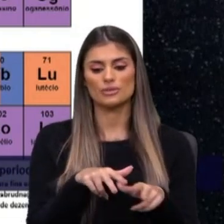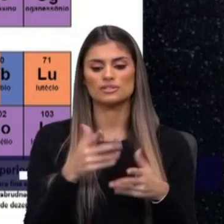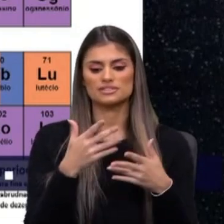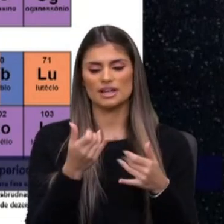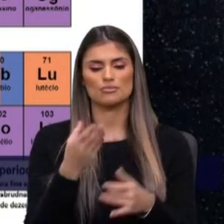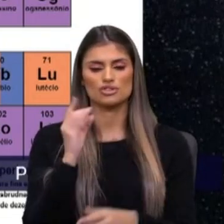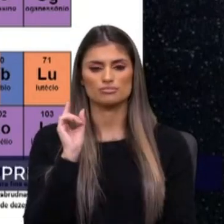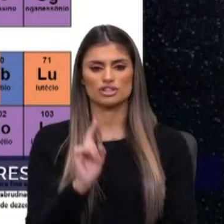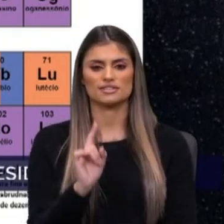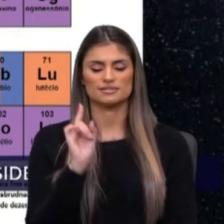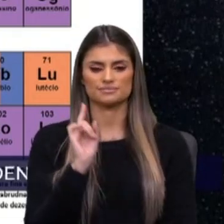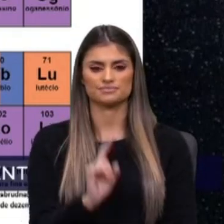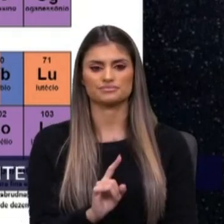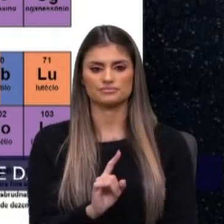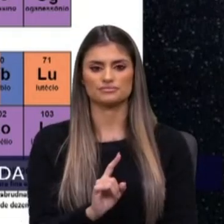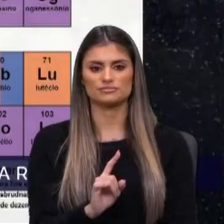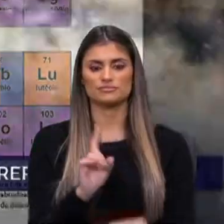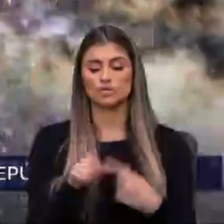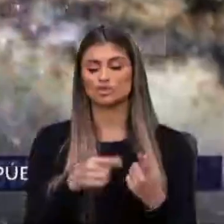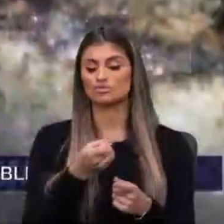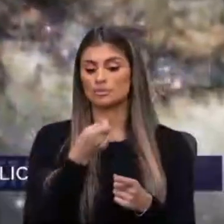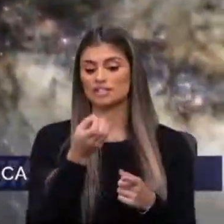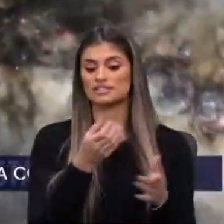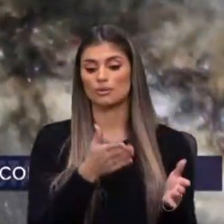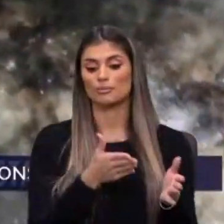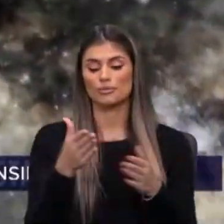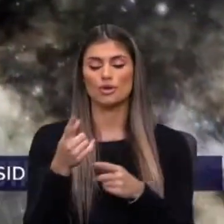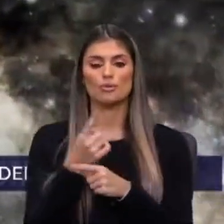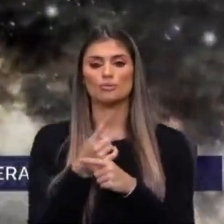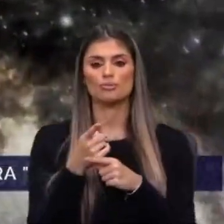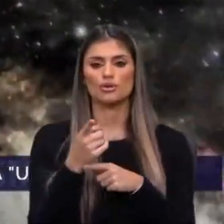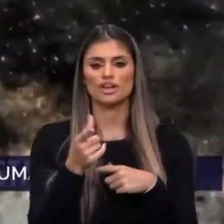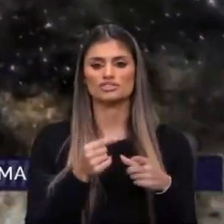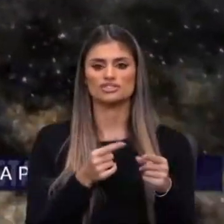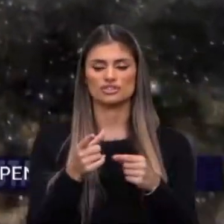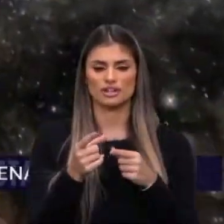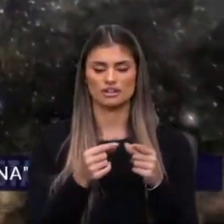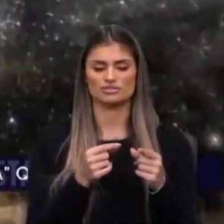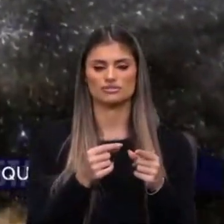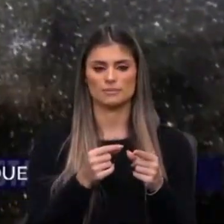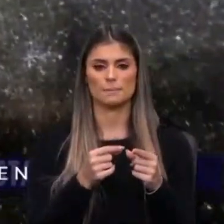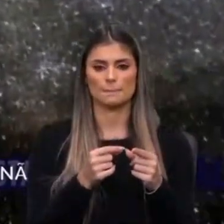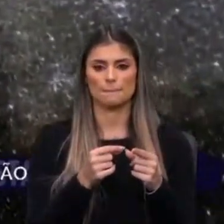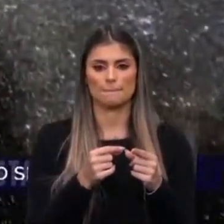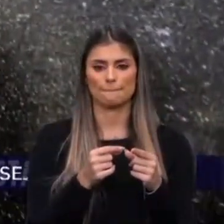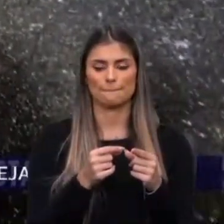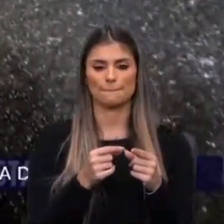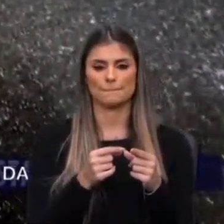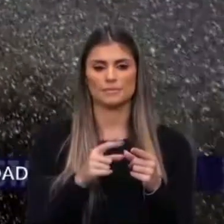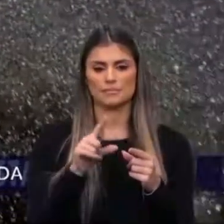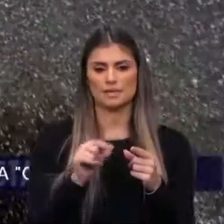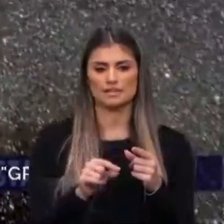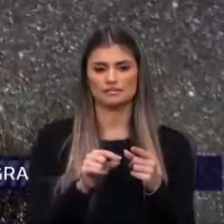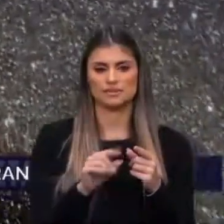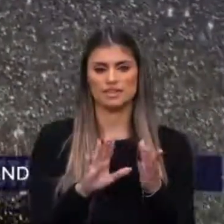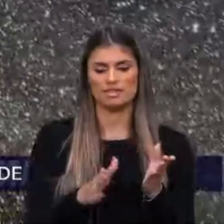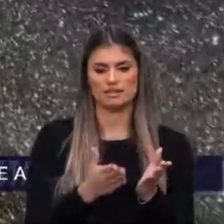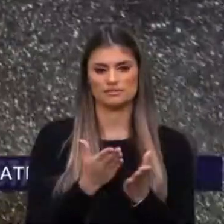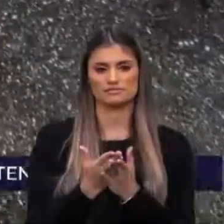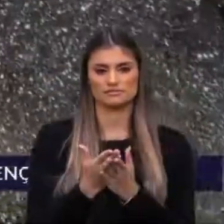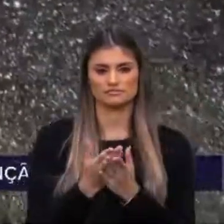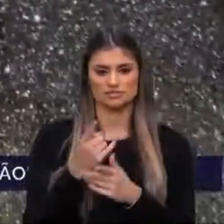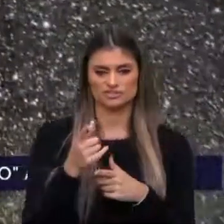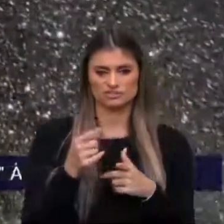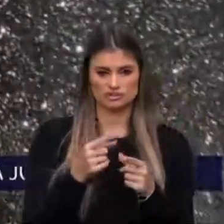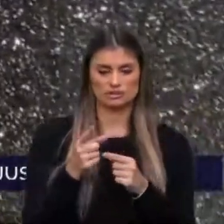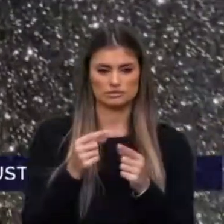extremamente importante. Por um outro motivo. Porque estas estrelas, ao injetar tanta massa, estão também a contribuir, são elas